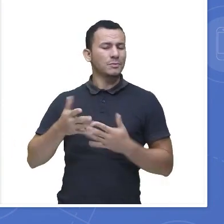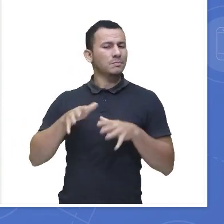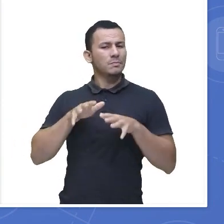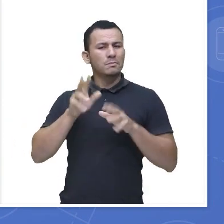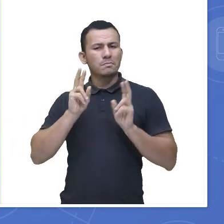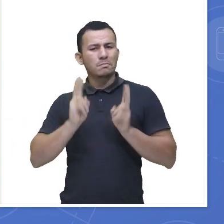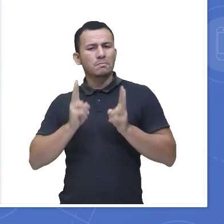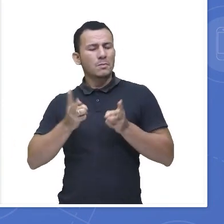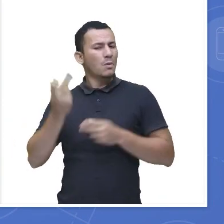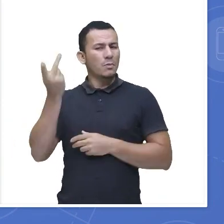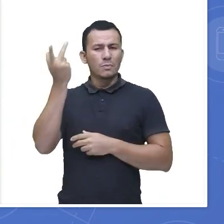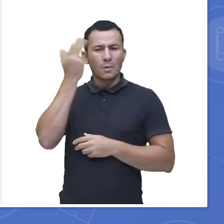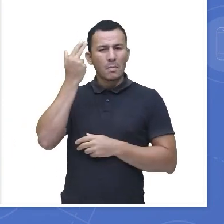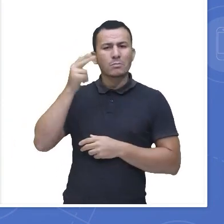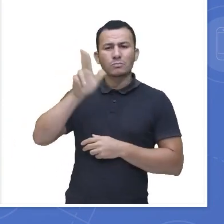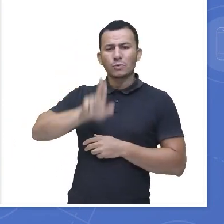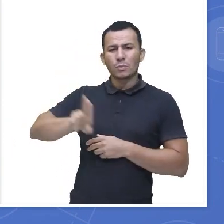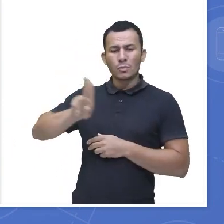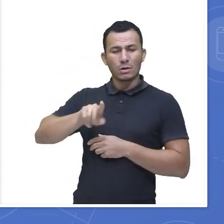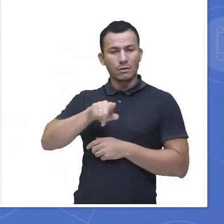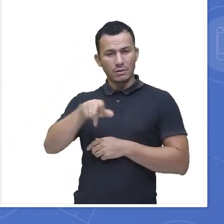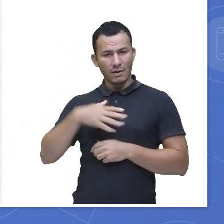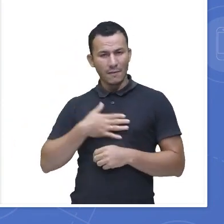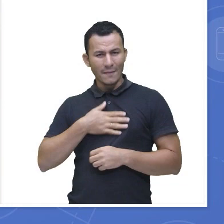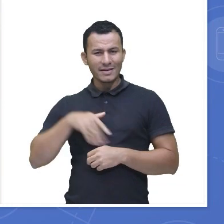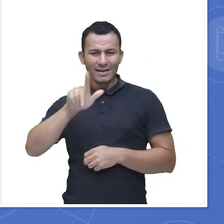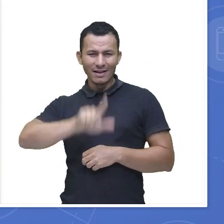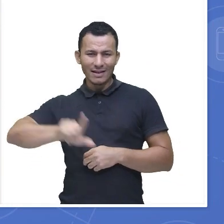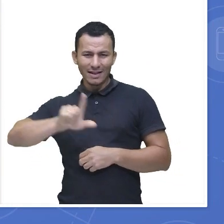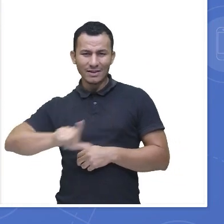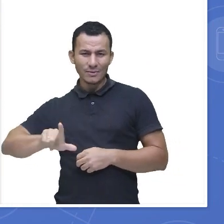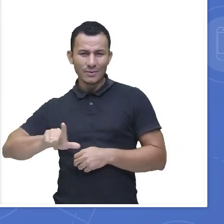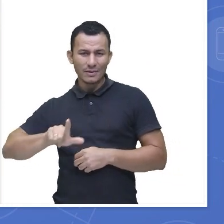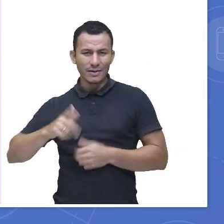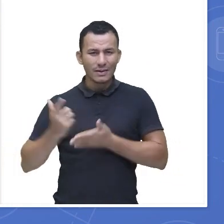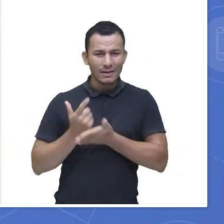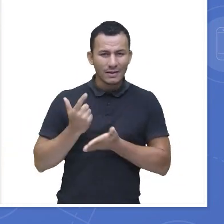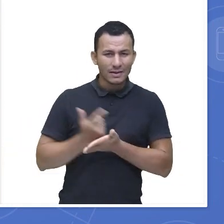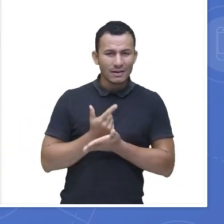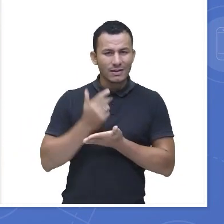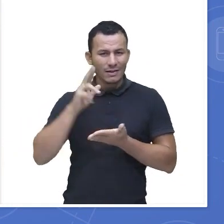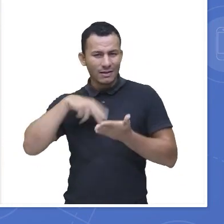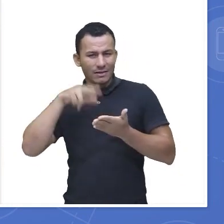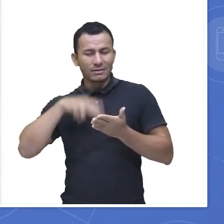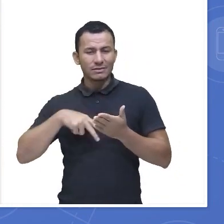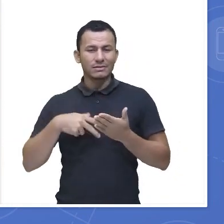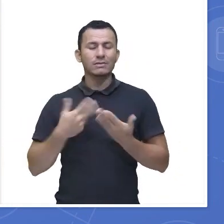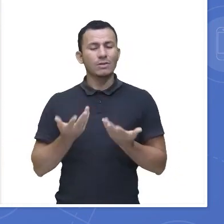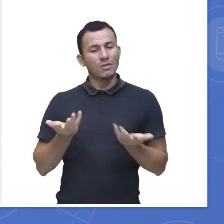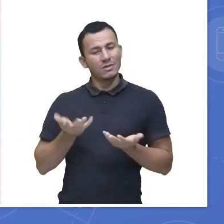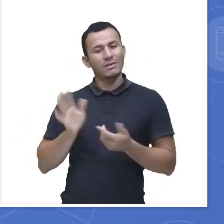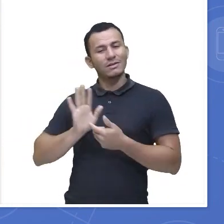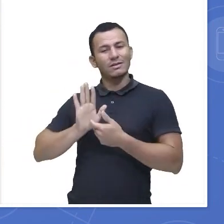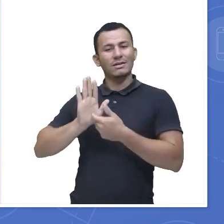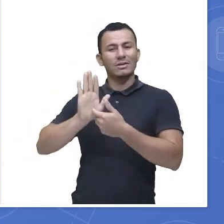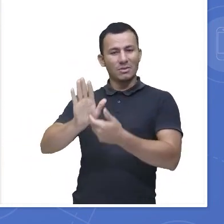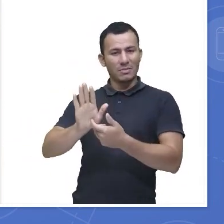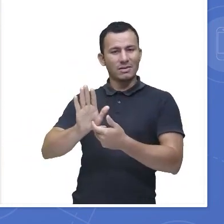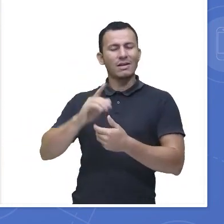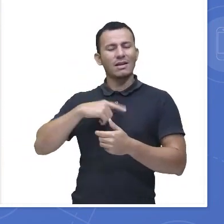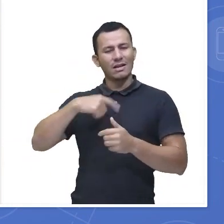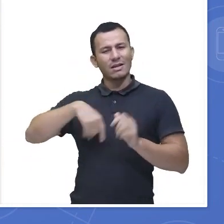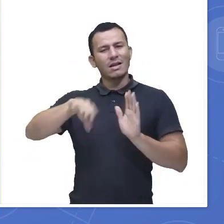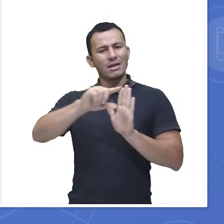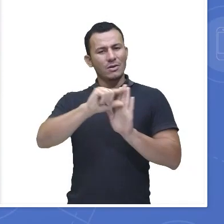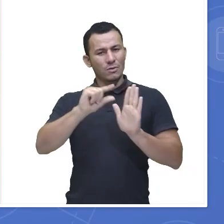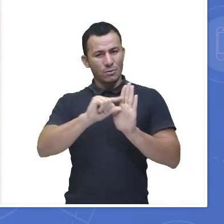na literatura. Você gosta de literatura? Se gosta, eu já vou apresentar para você o